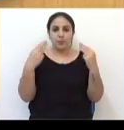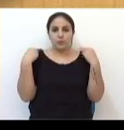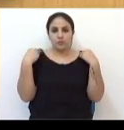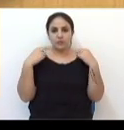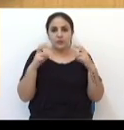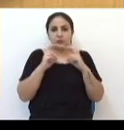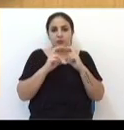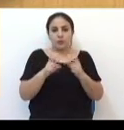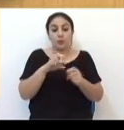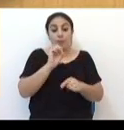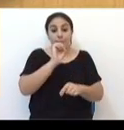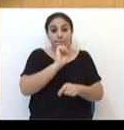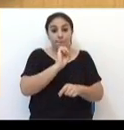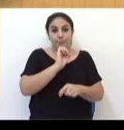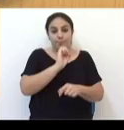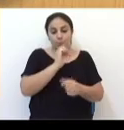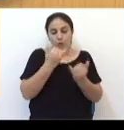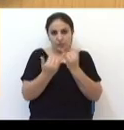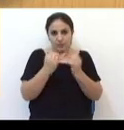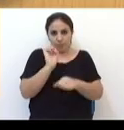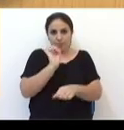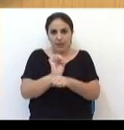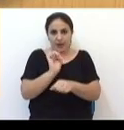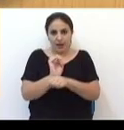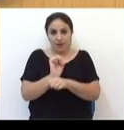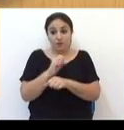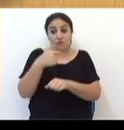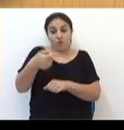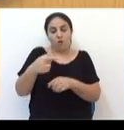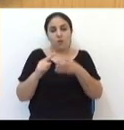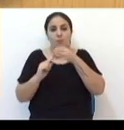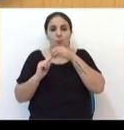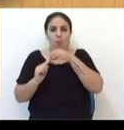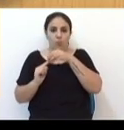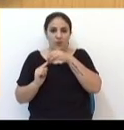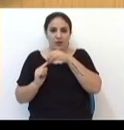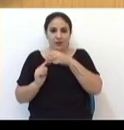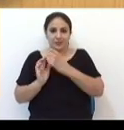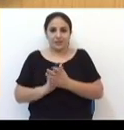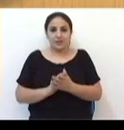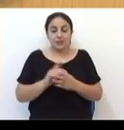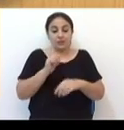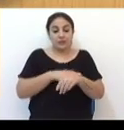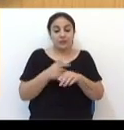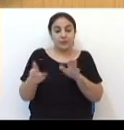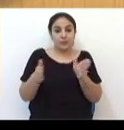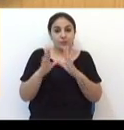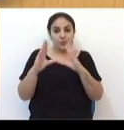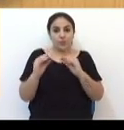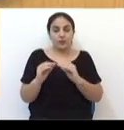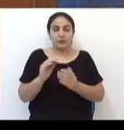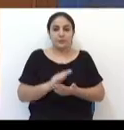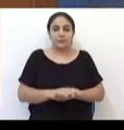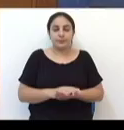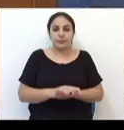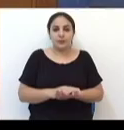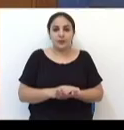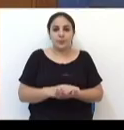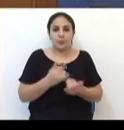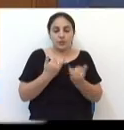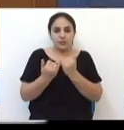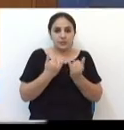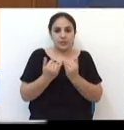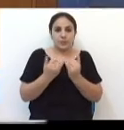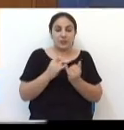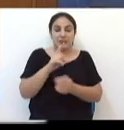de ônibus a pararem fora dos pontos no período noturno. A iniciativa é do vereador Rui Lorenzato. A partir das